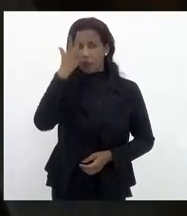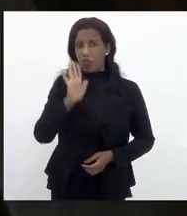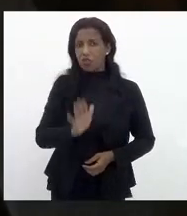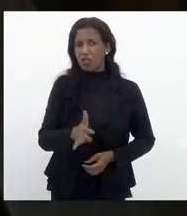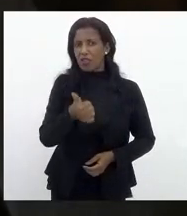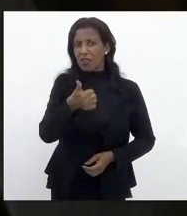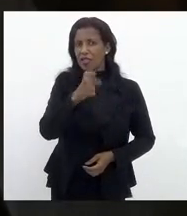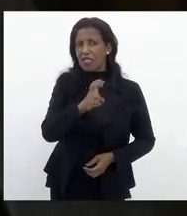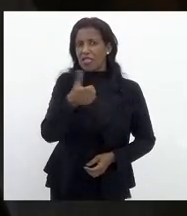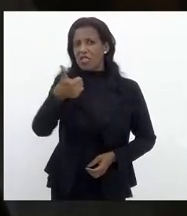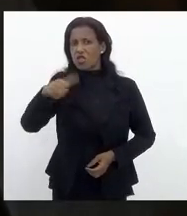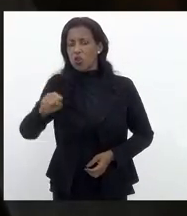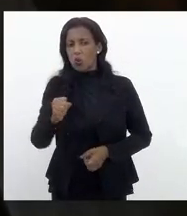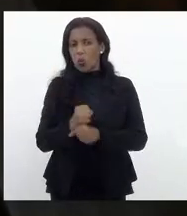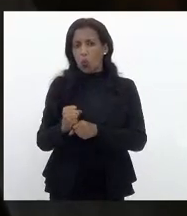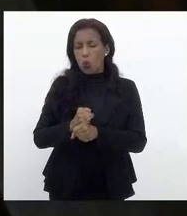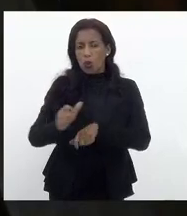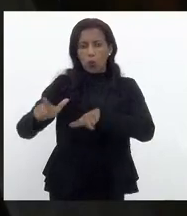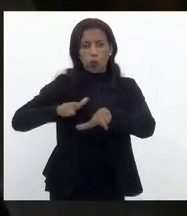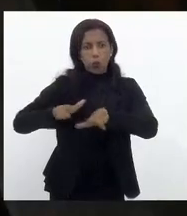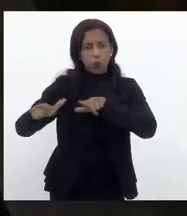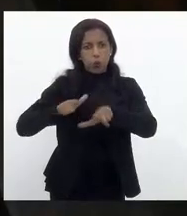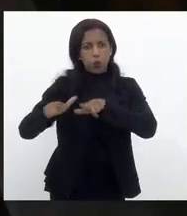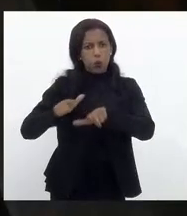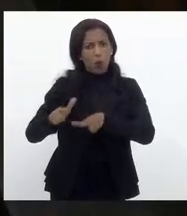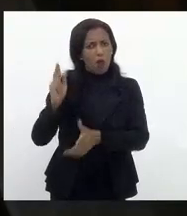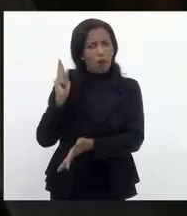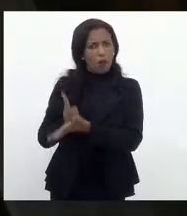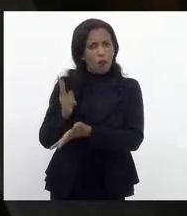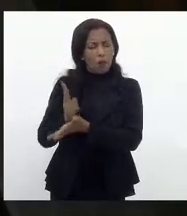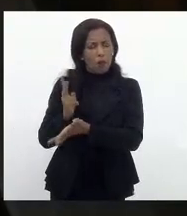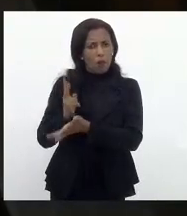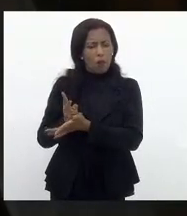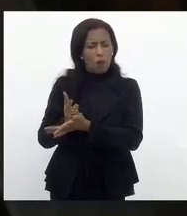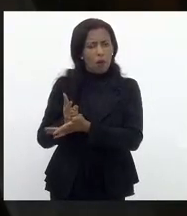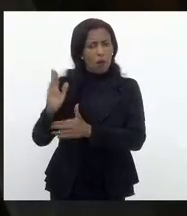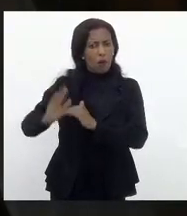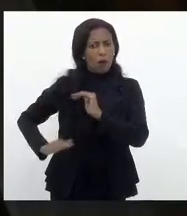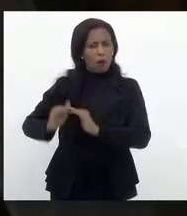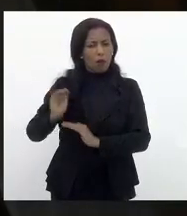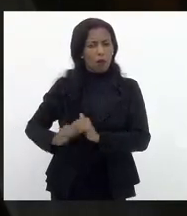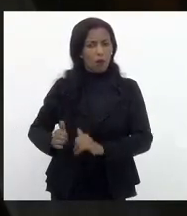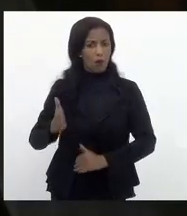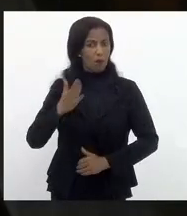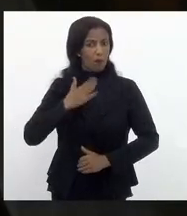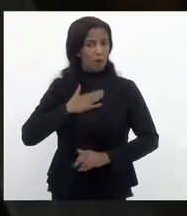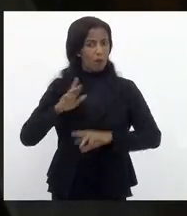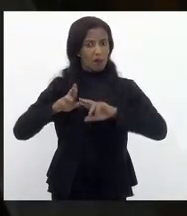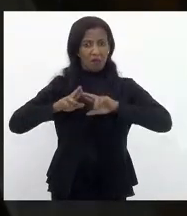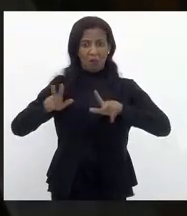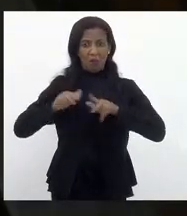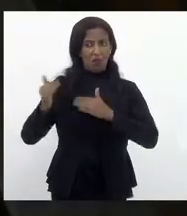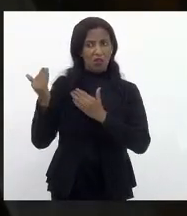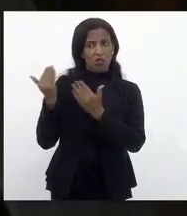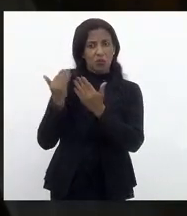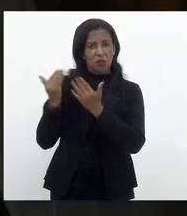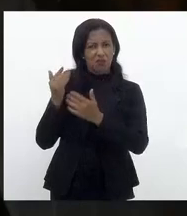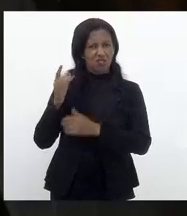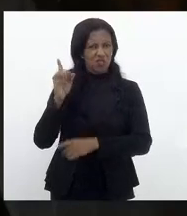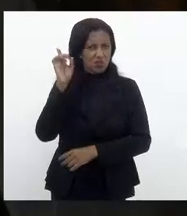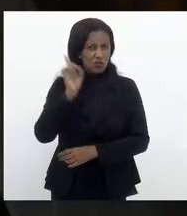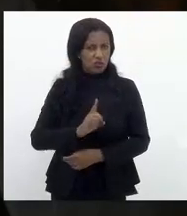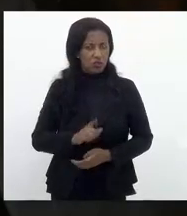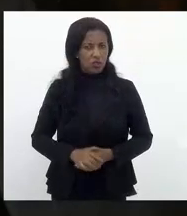a 15 18 anos trabalhando naquela função para mim não é mais expectativa de